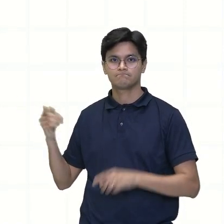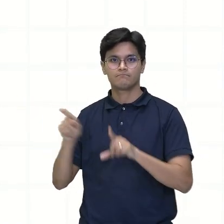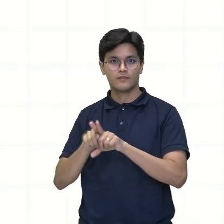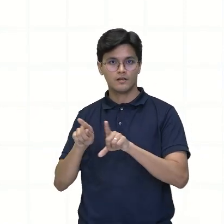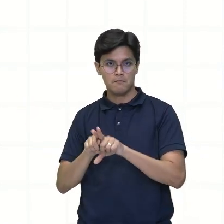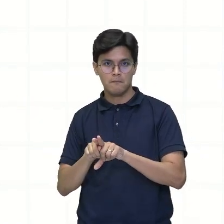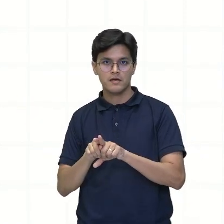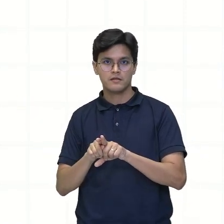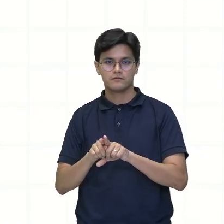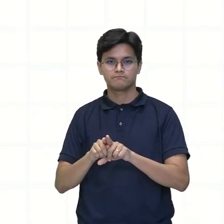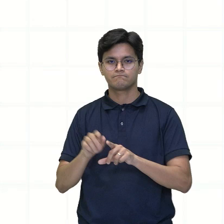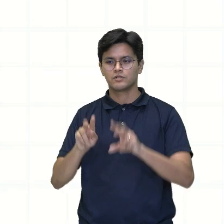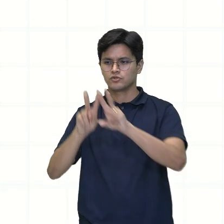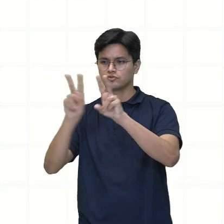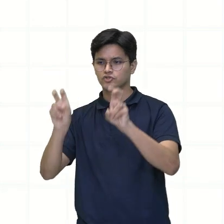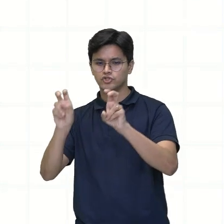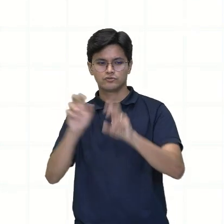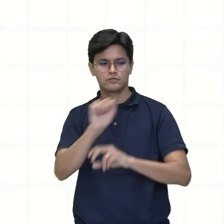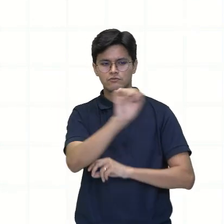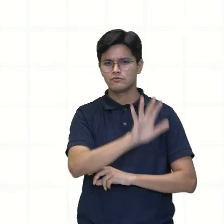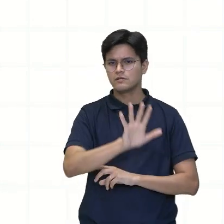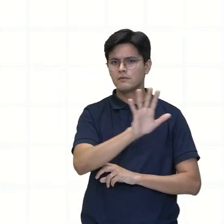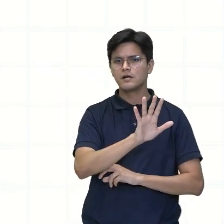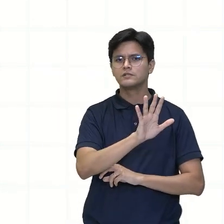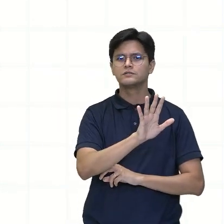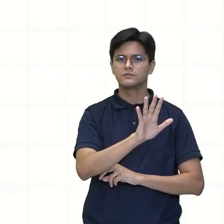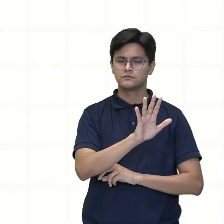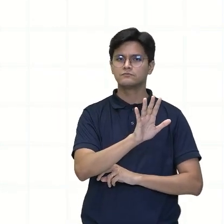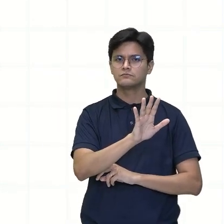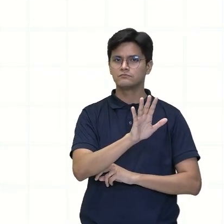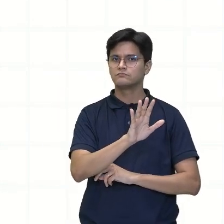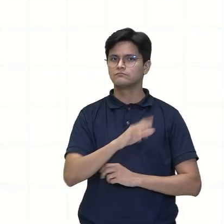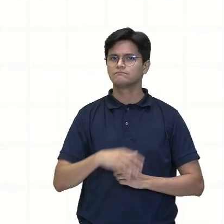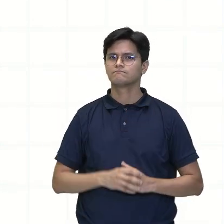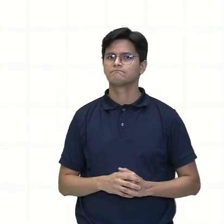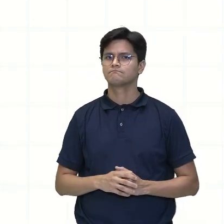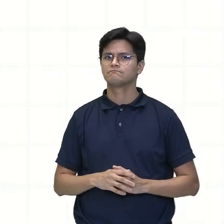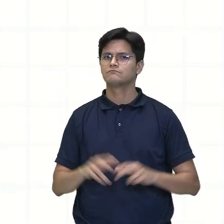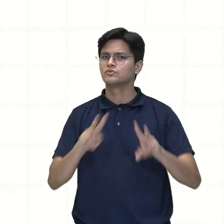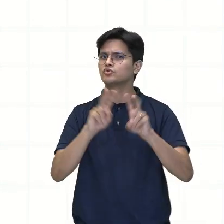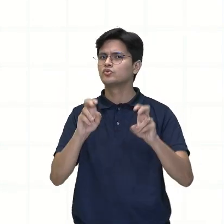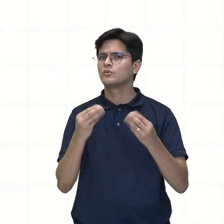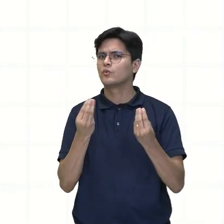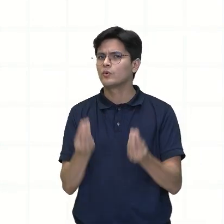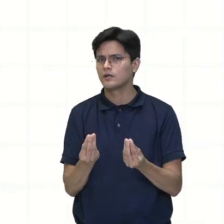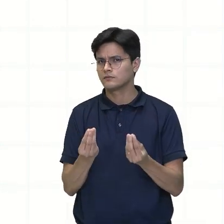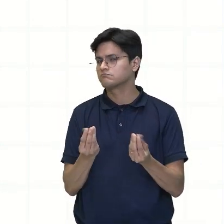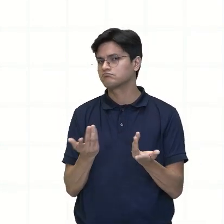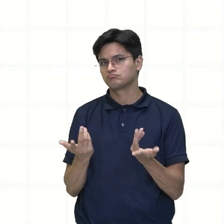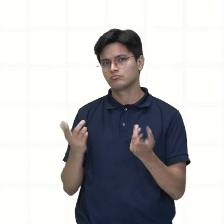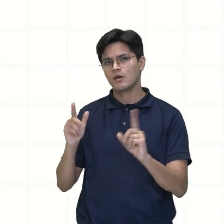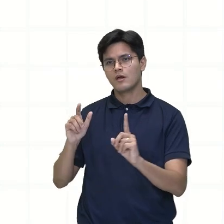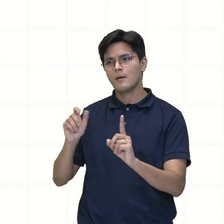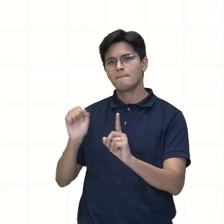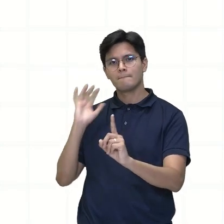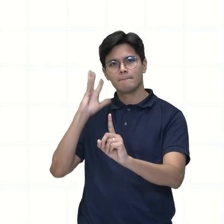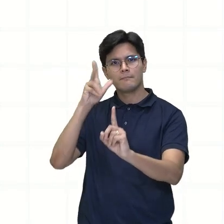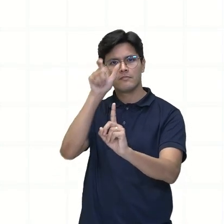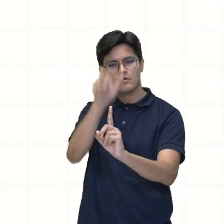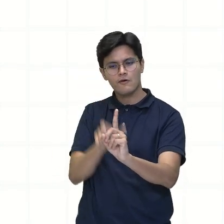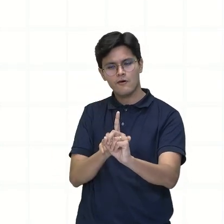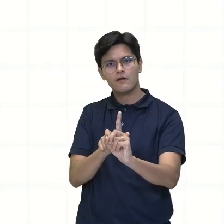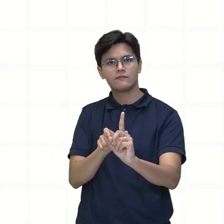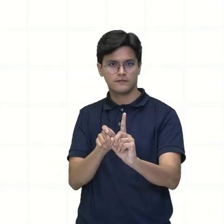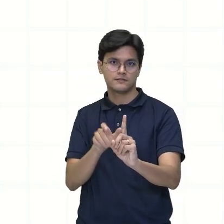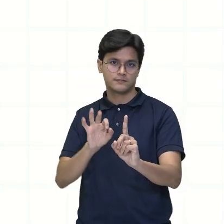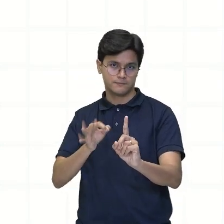dessa pessoa. E aí, do que eu estou falando? Isso mesmo, uma biografia, certo? Então, nesse caso aqui, eu